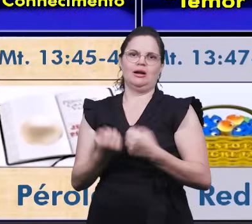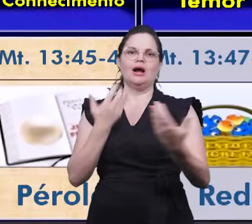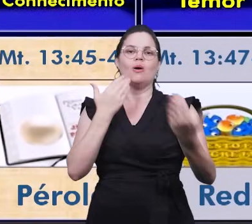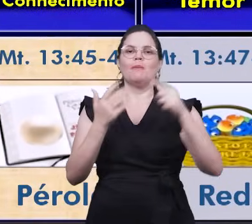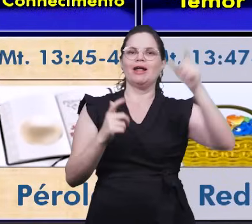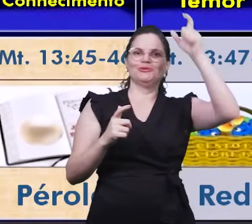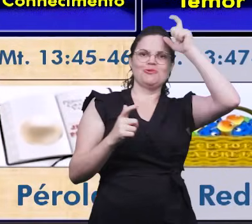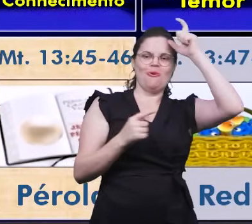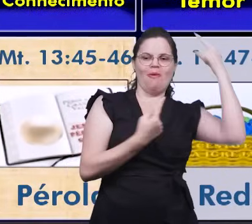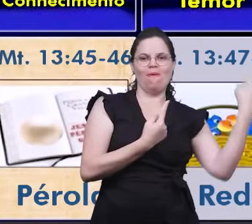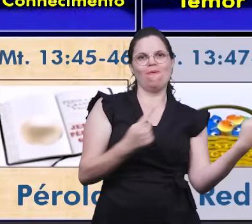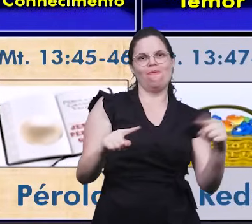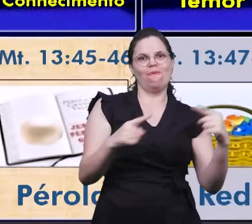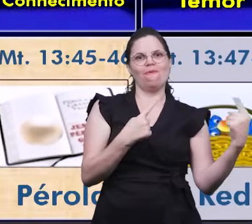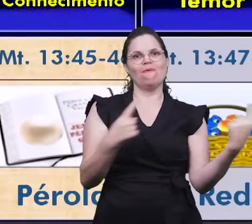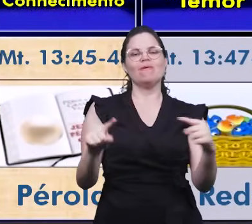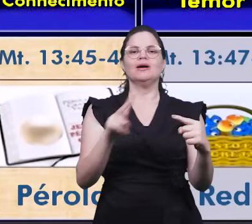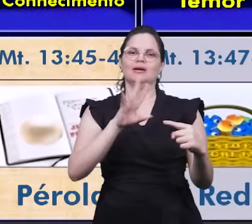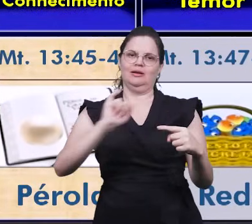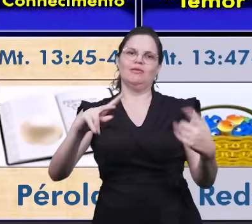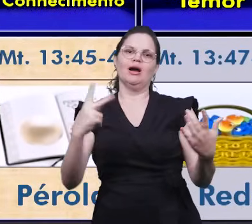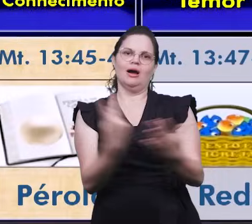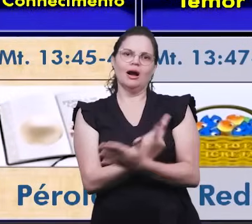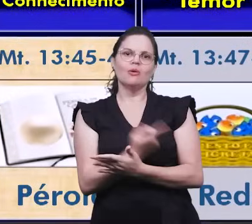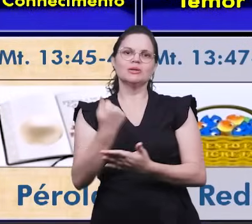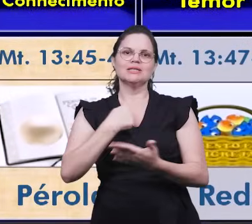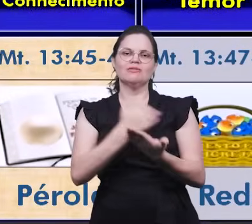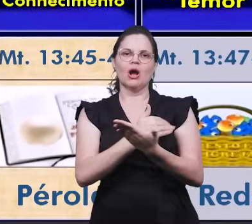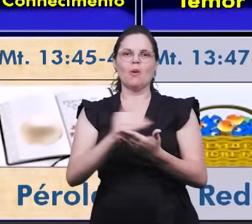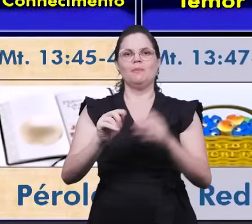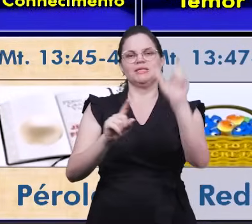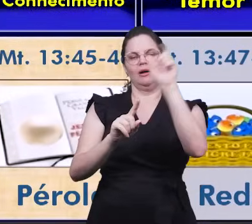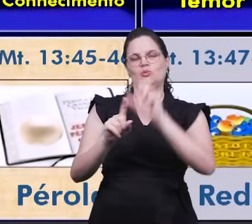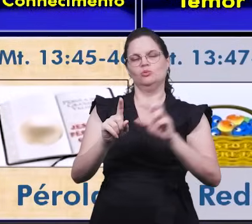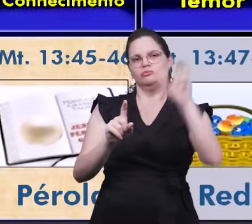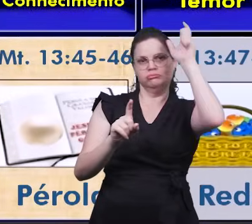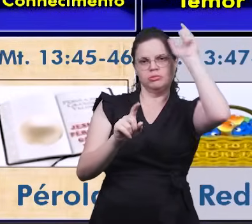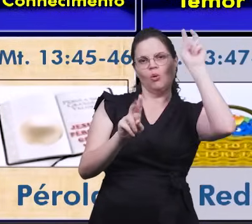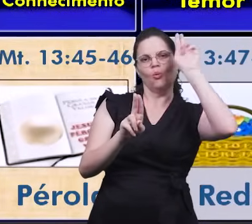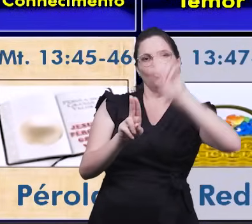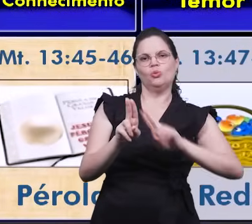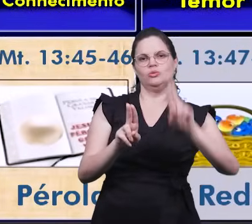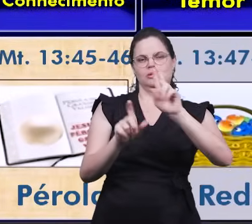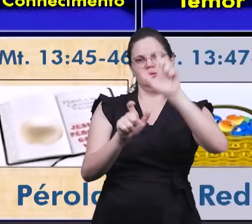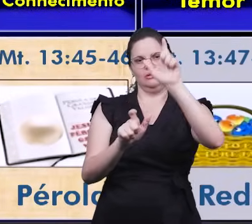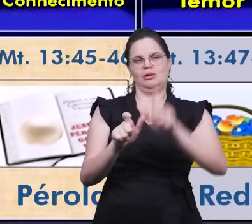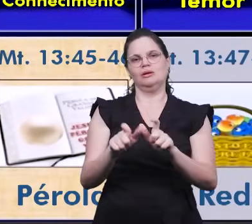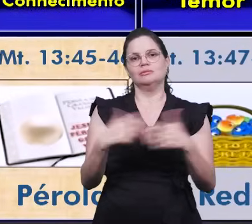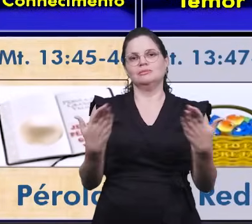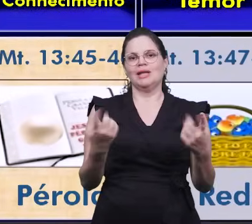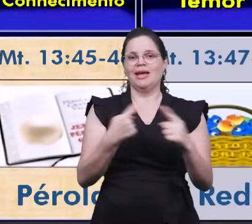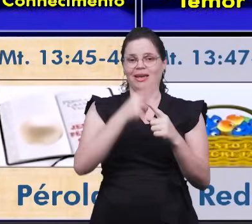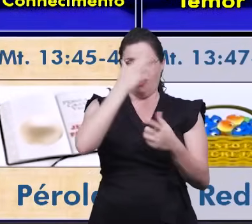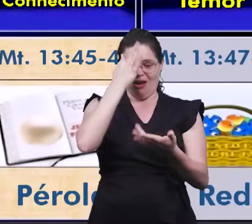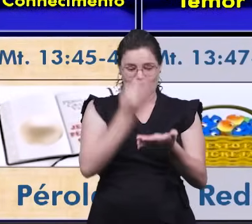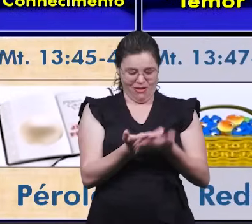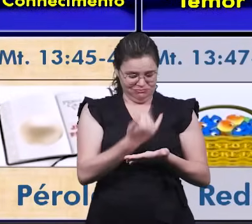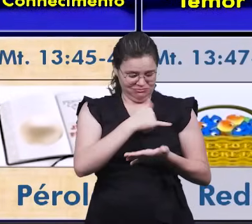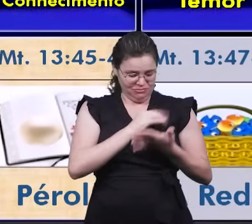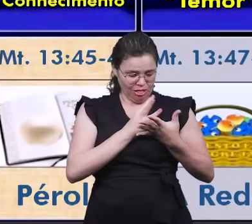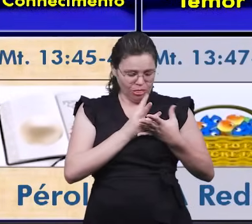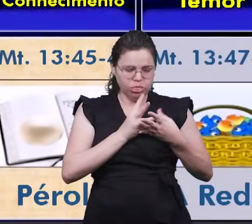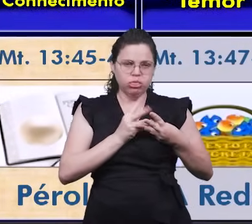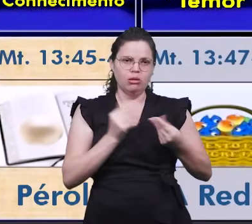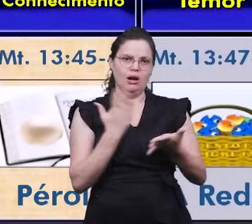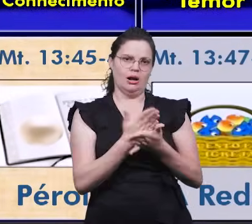inovações de toda sorte dogmática, vem para a igreja. Ela vai se tornar uma grande estrutura eclesiástica, mas a fé interior ela vai deixar de existir